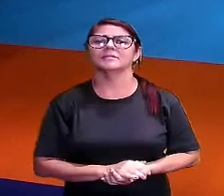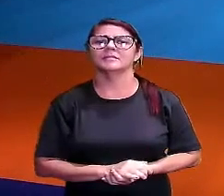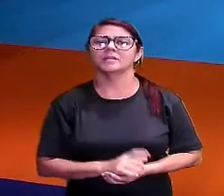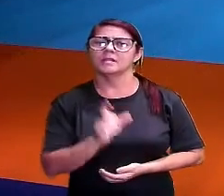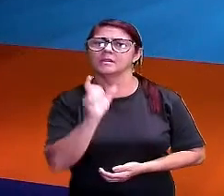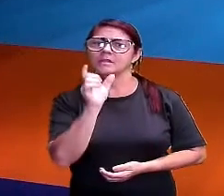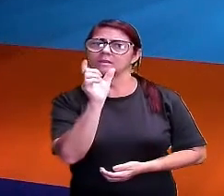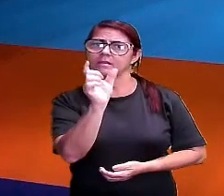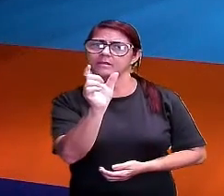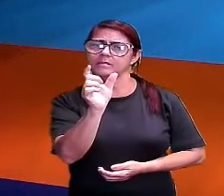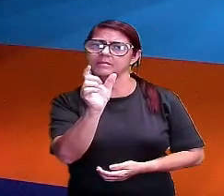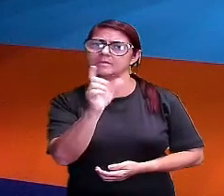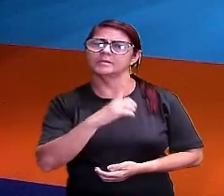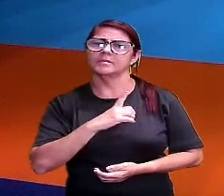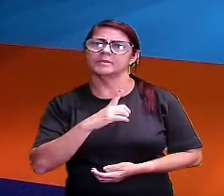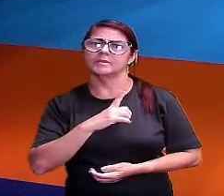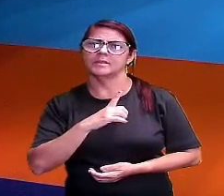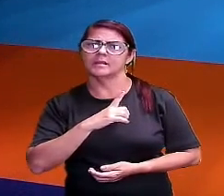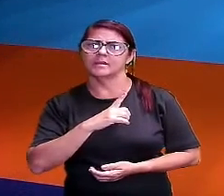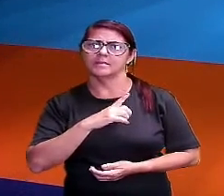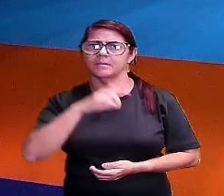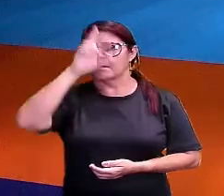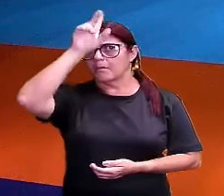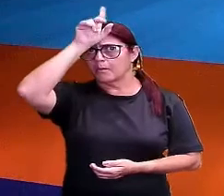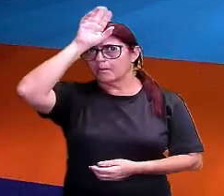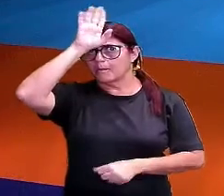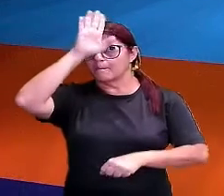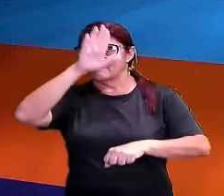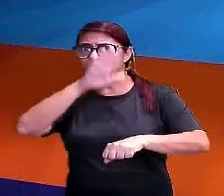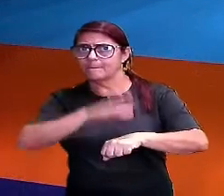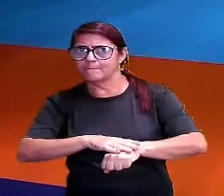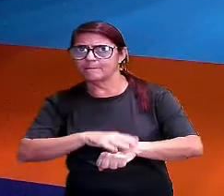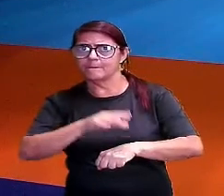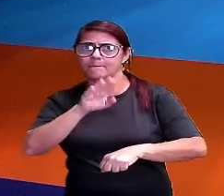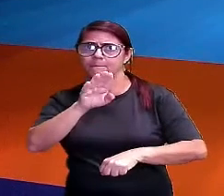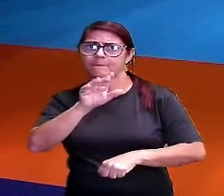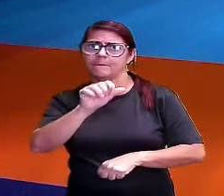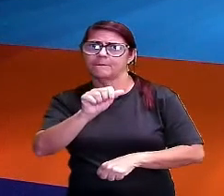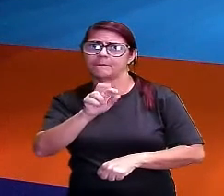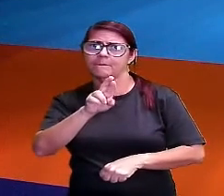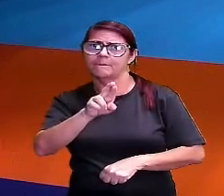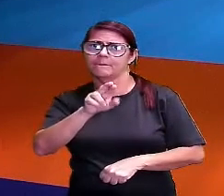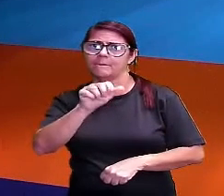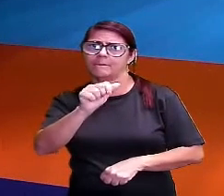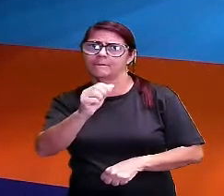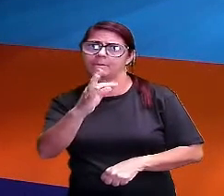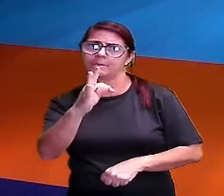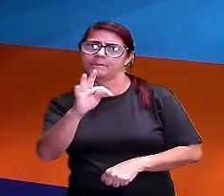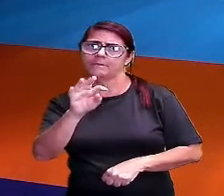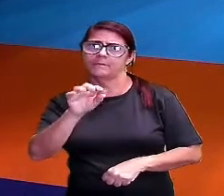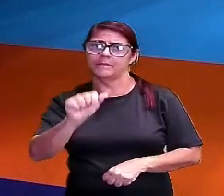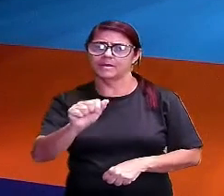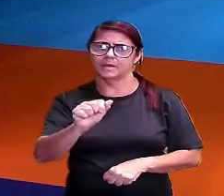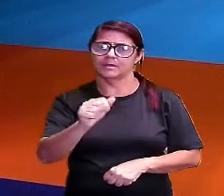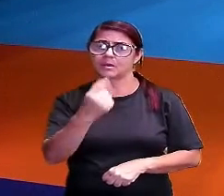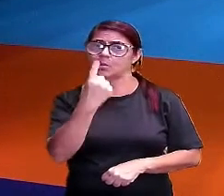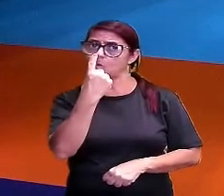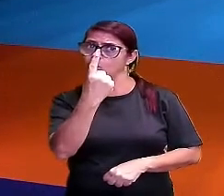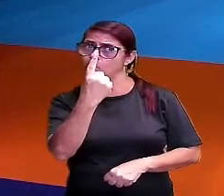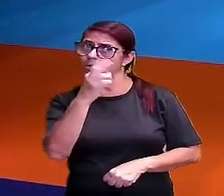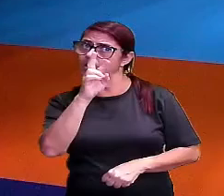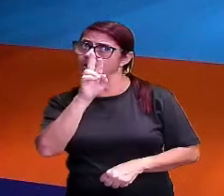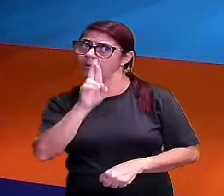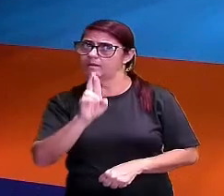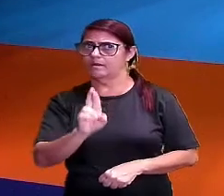Na palavra aqui ao lado temos barata. Barata, o som é fraco. Então, aqui eu venho com apenas